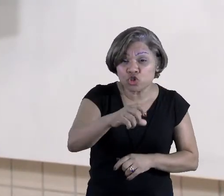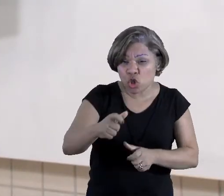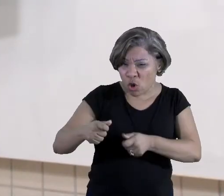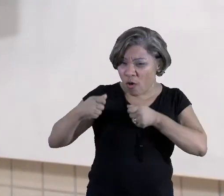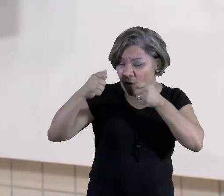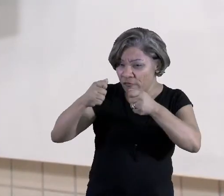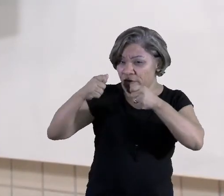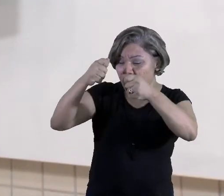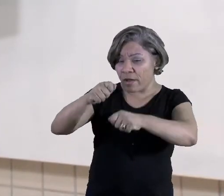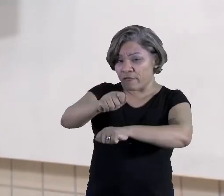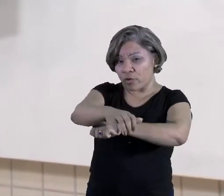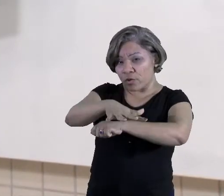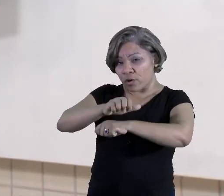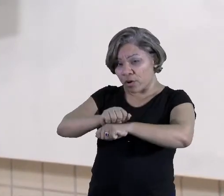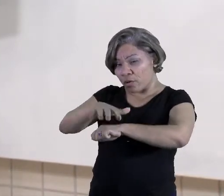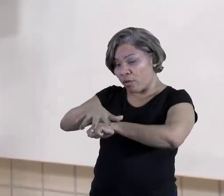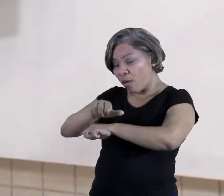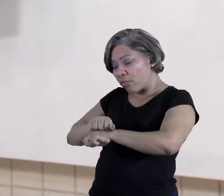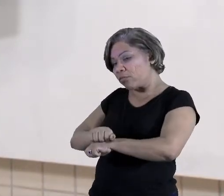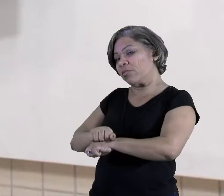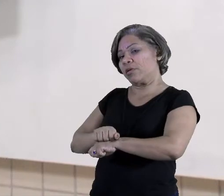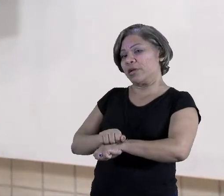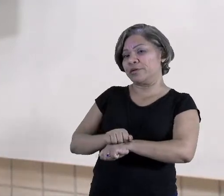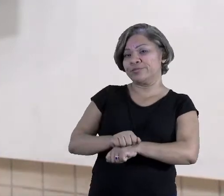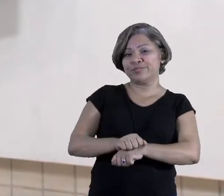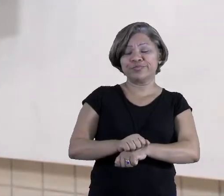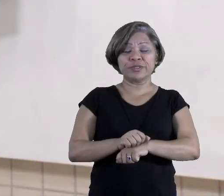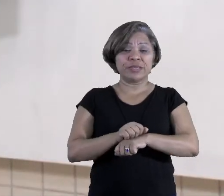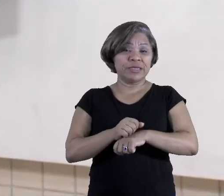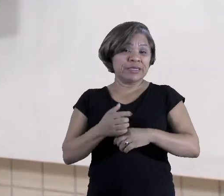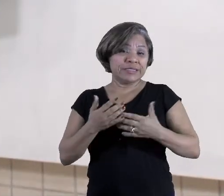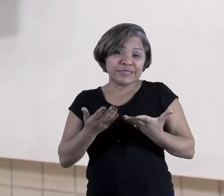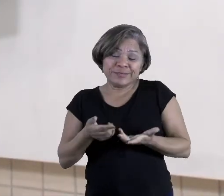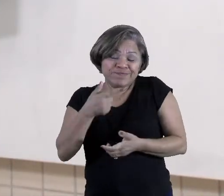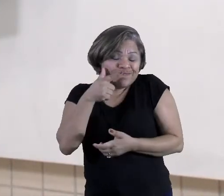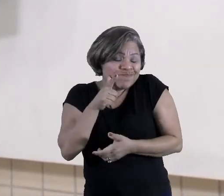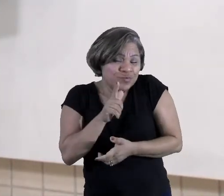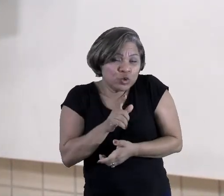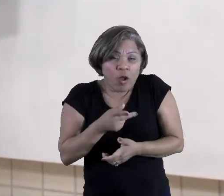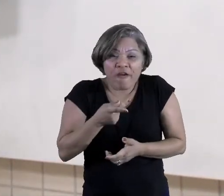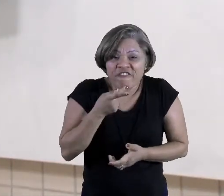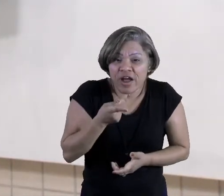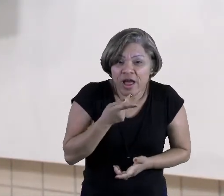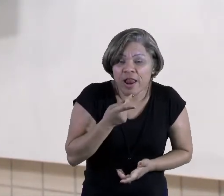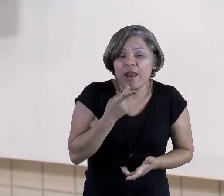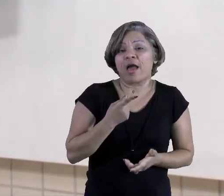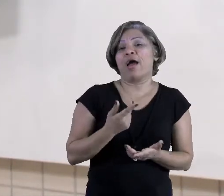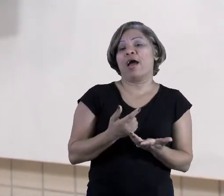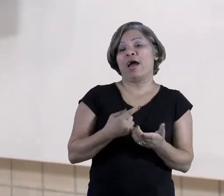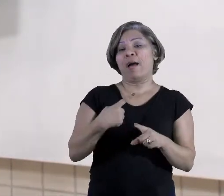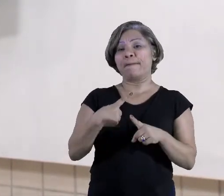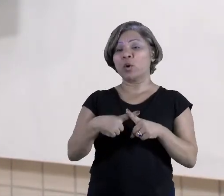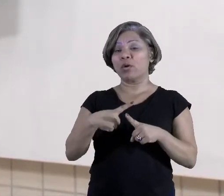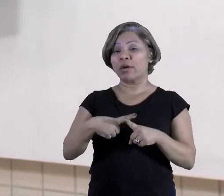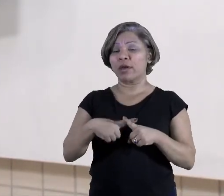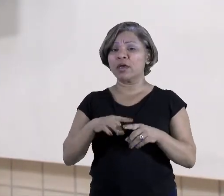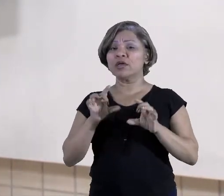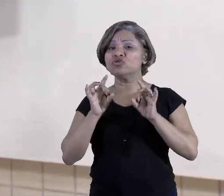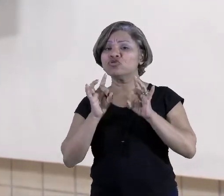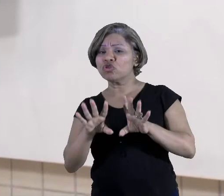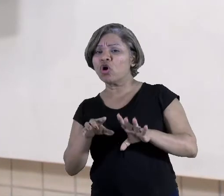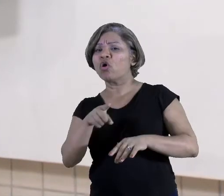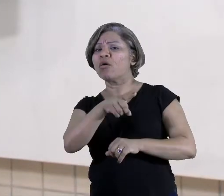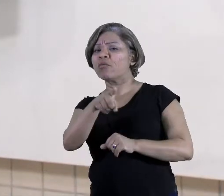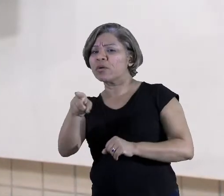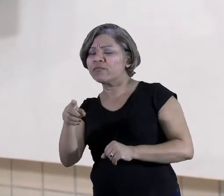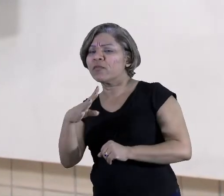falar sobre todas, tá? Não dá para falar sobre todos os aspectos, a gente faz uma aula meio que por cima, tá? Para que vocês peguem e